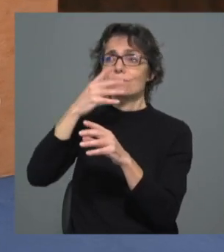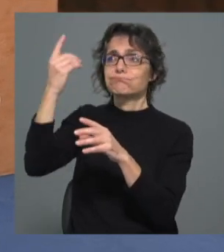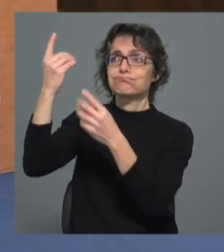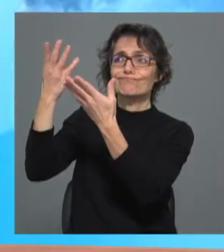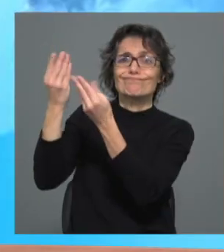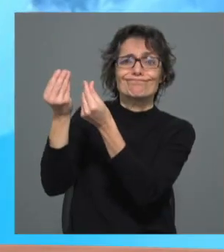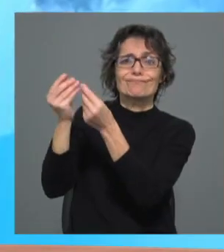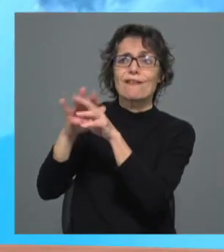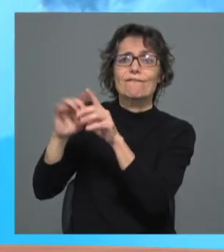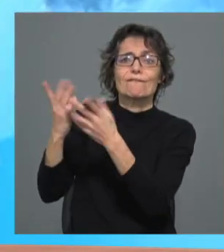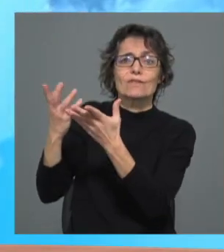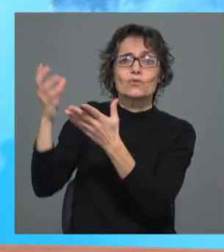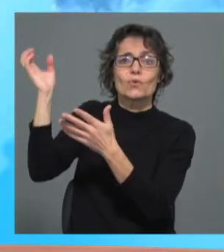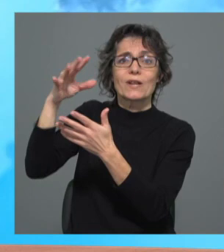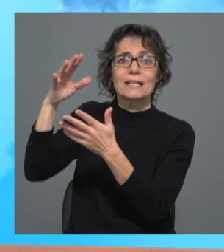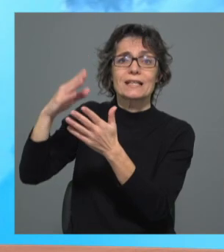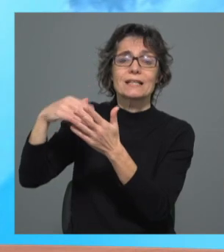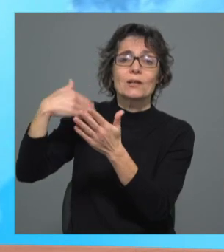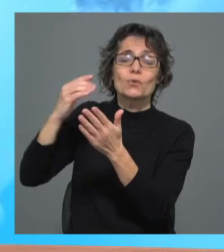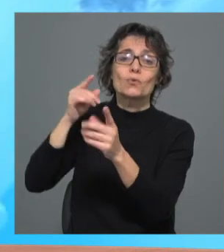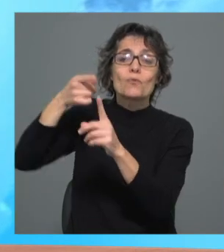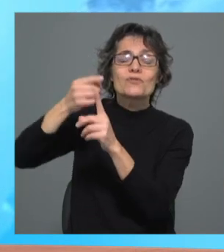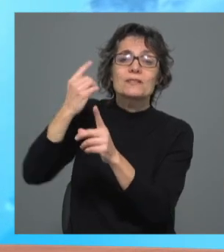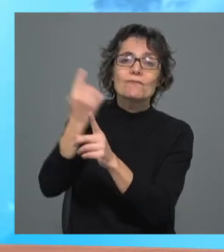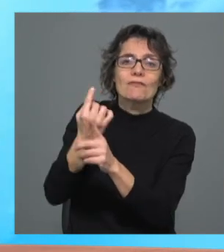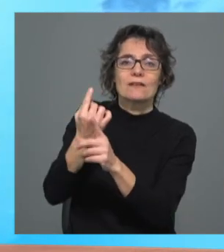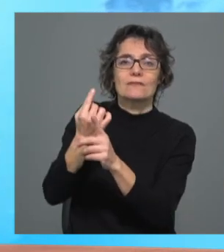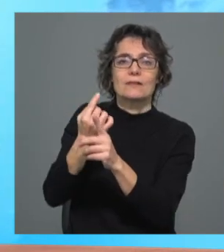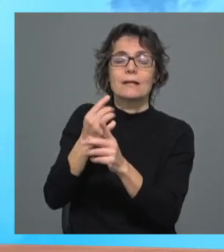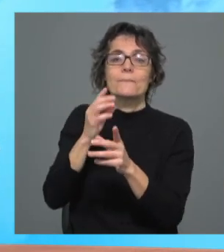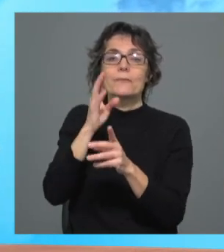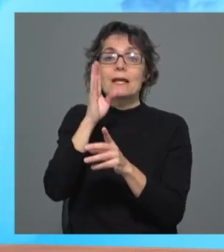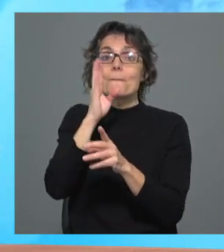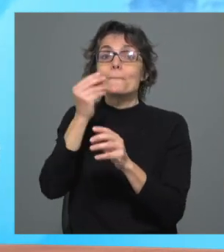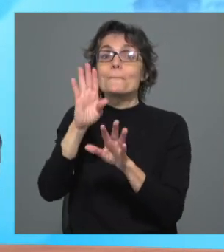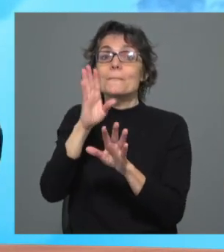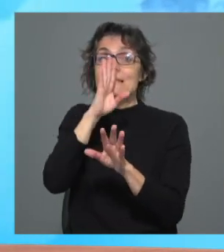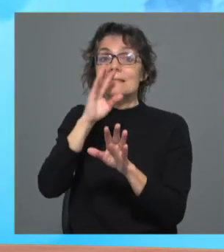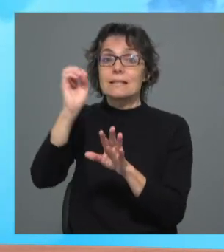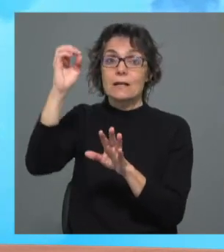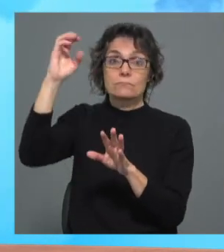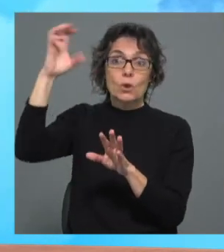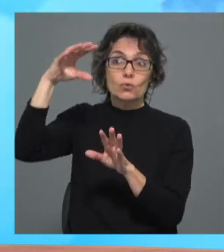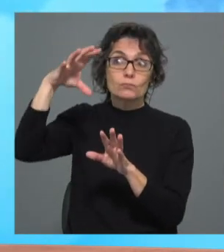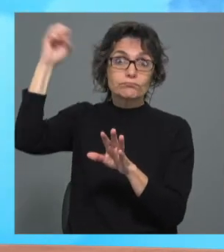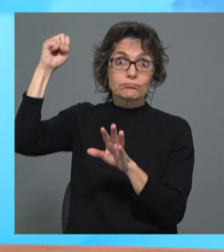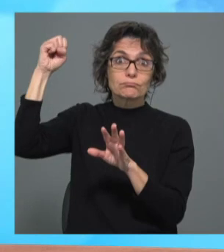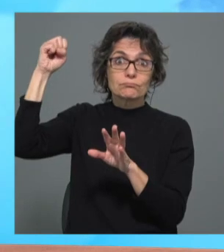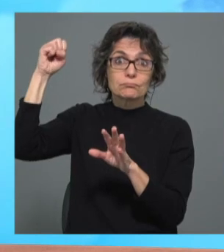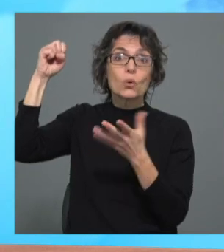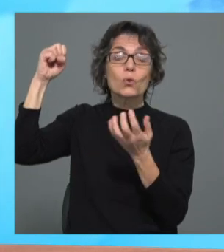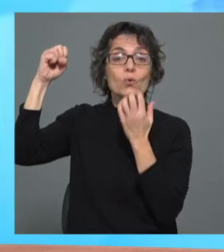cumprem a sua função, de facto, se desaparecerem. O sal